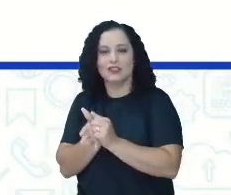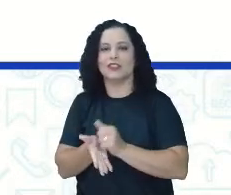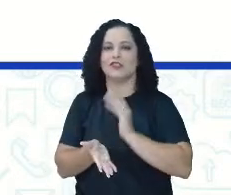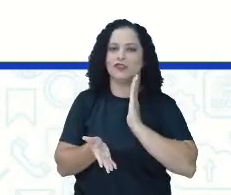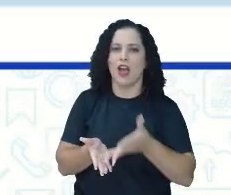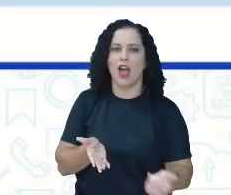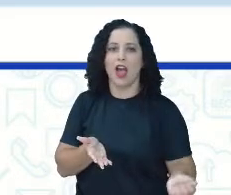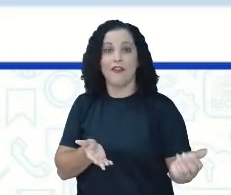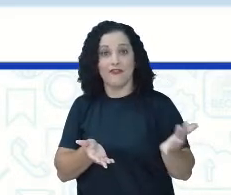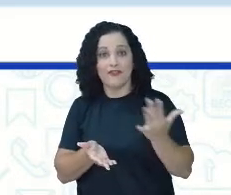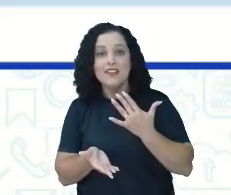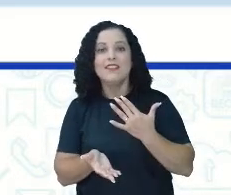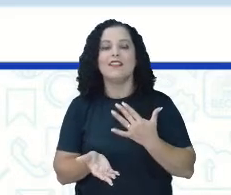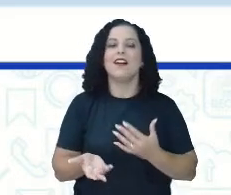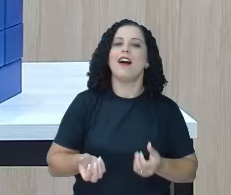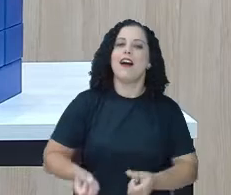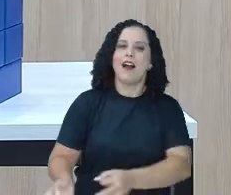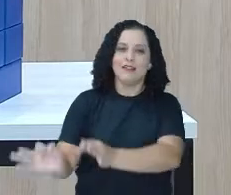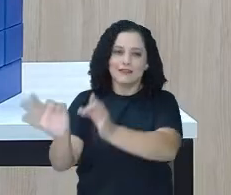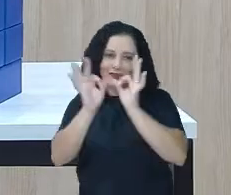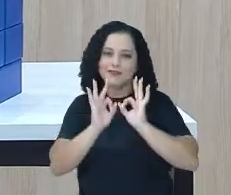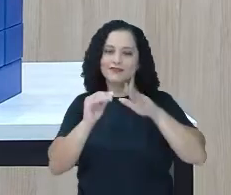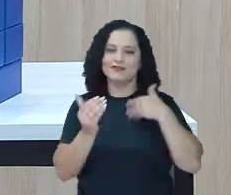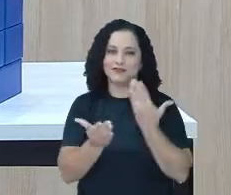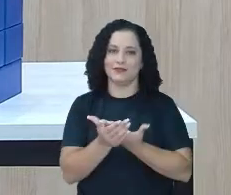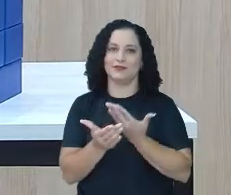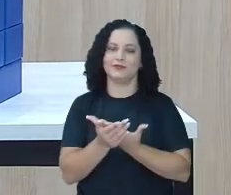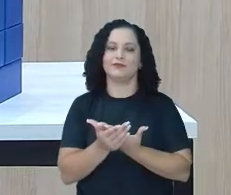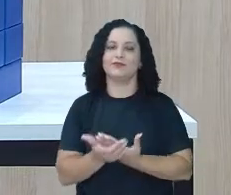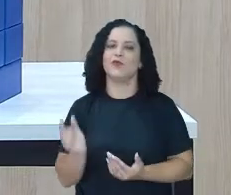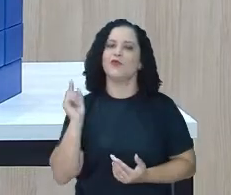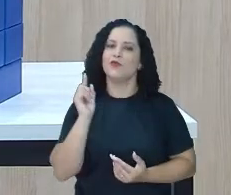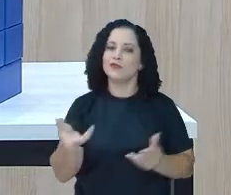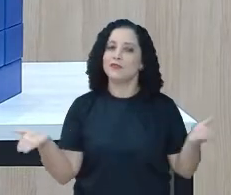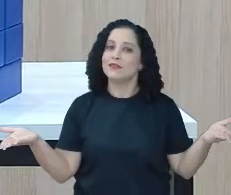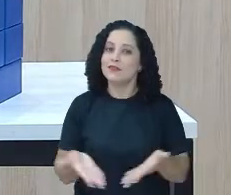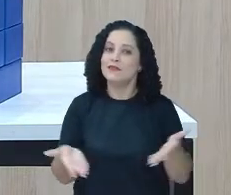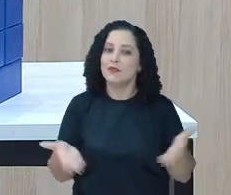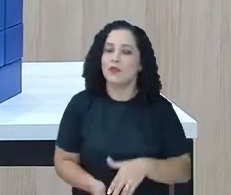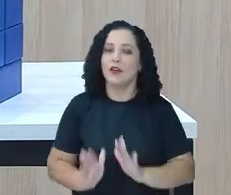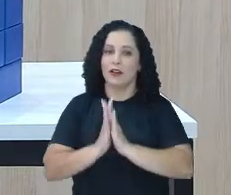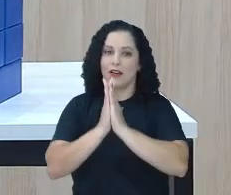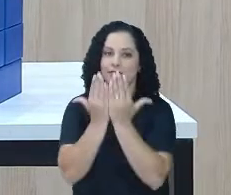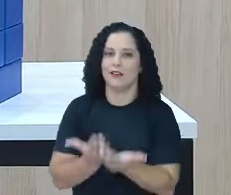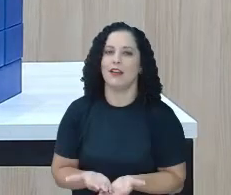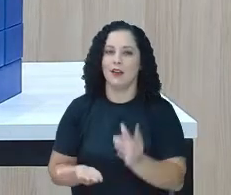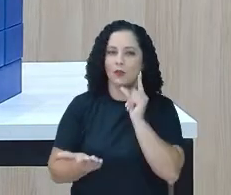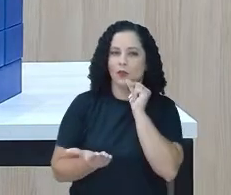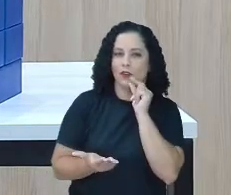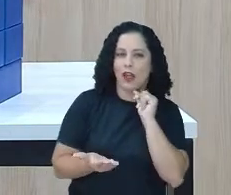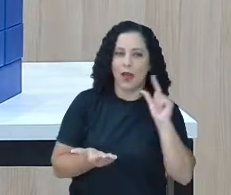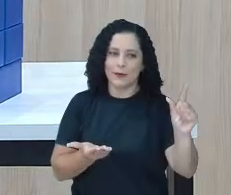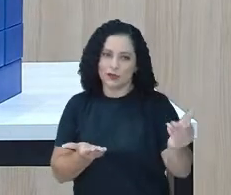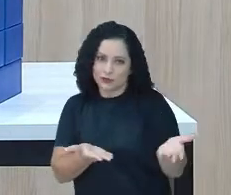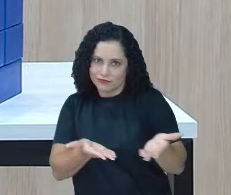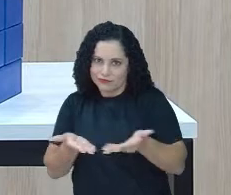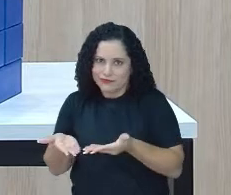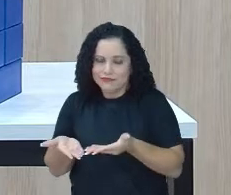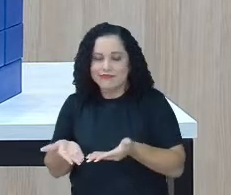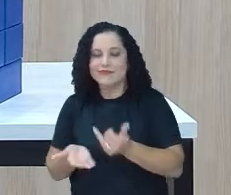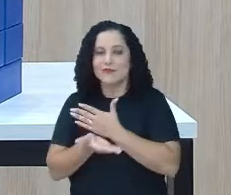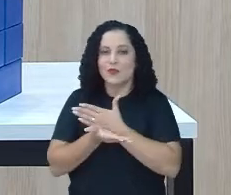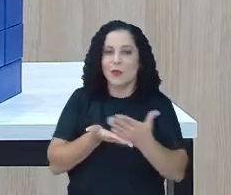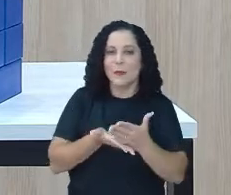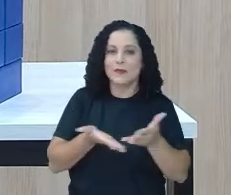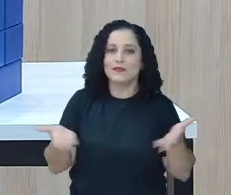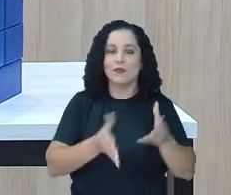gente, acompanhando a nossa aula, tá certo? Então pega aí o seu lápis, o seu caderno para fazer as anotações em relação à aula. A gente vai começar com